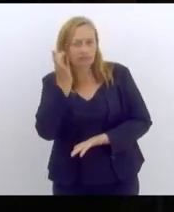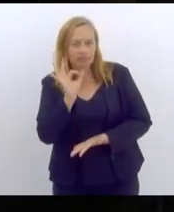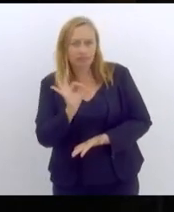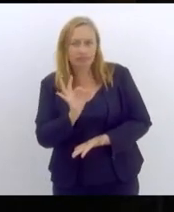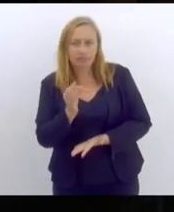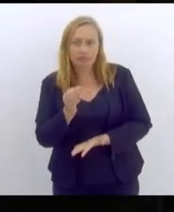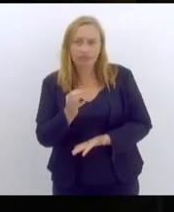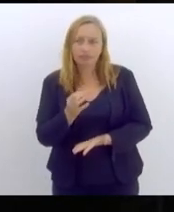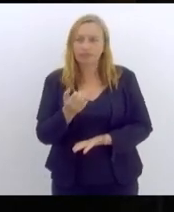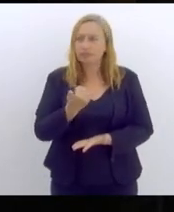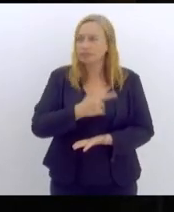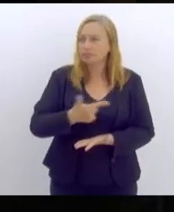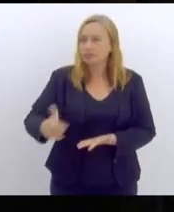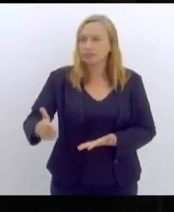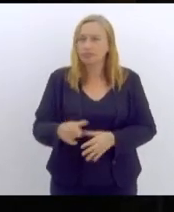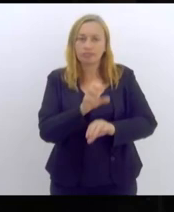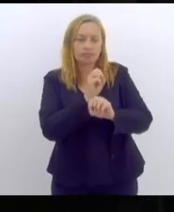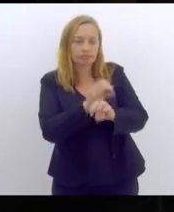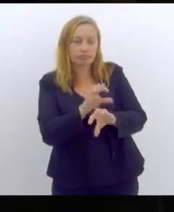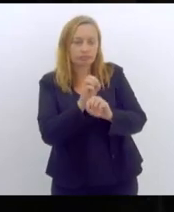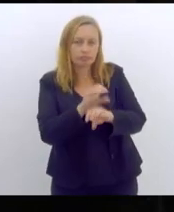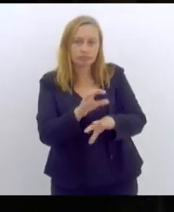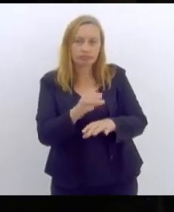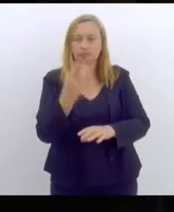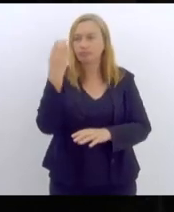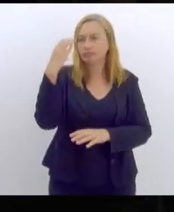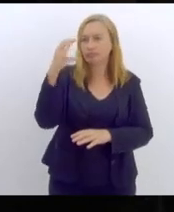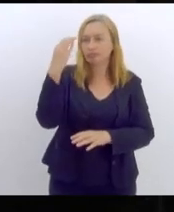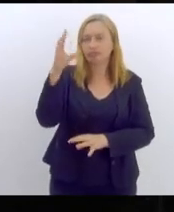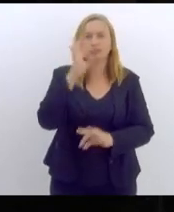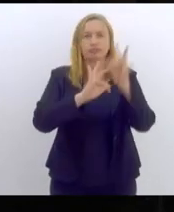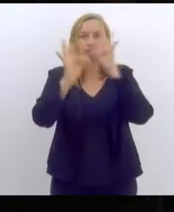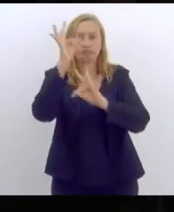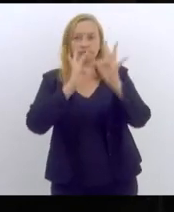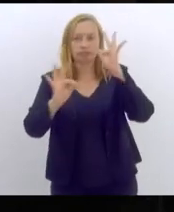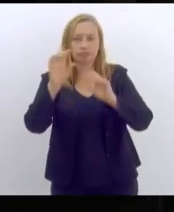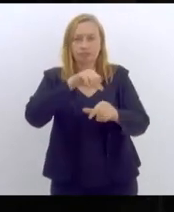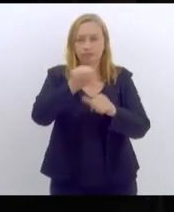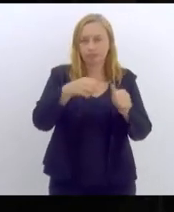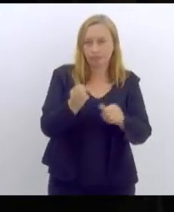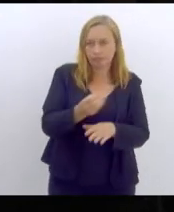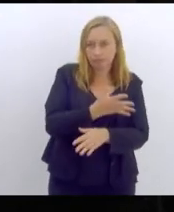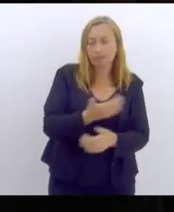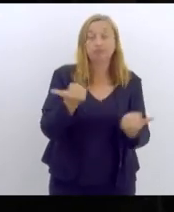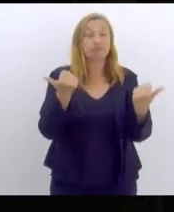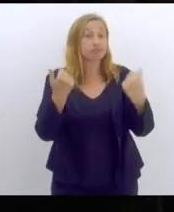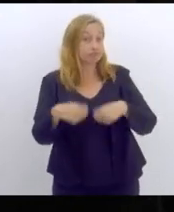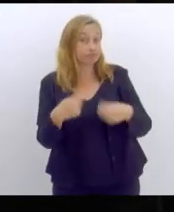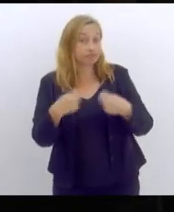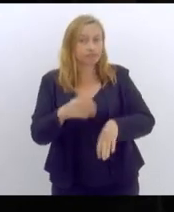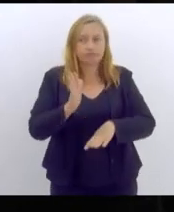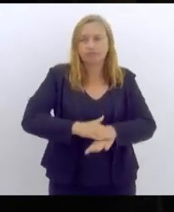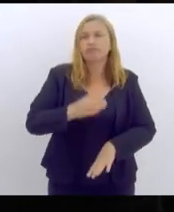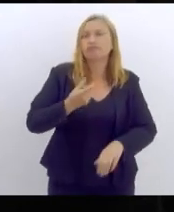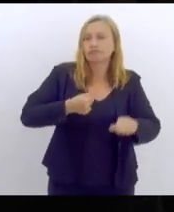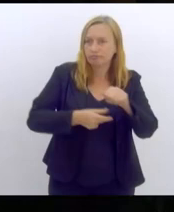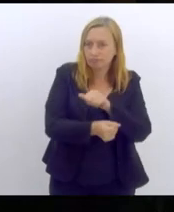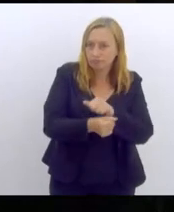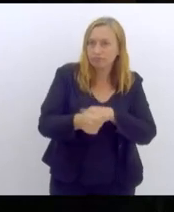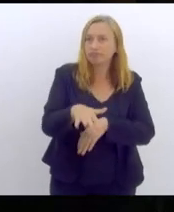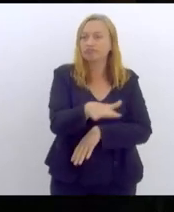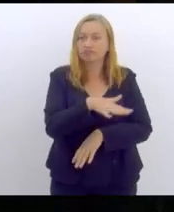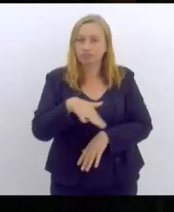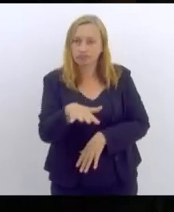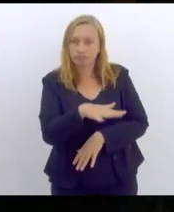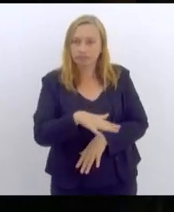a educação, sem a ciência, sem a tecnologia e sem a inovação. E nós precisamos de mais investimentos nesse